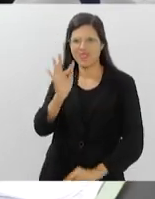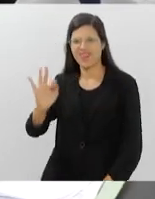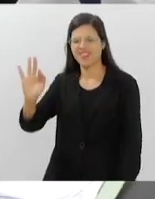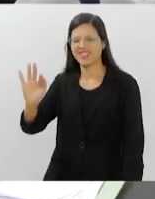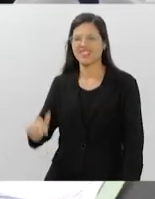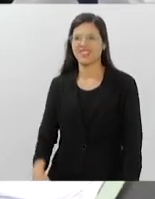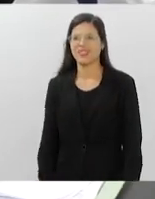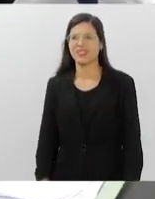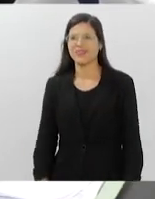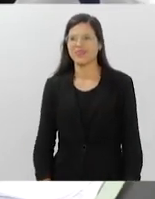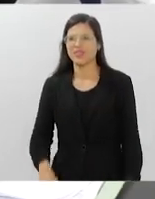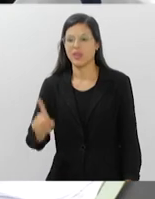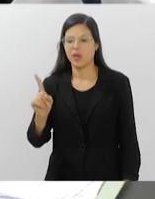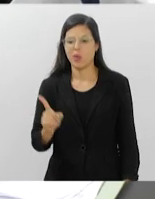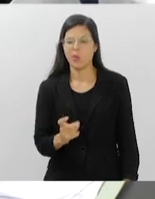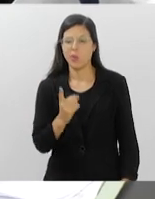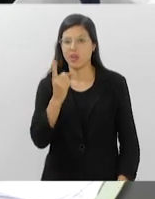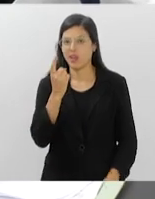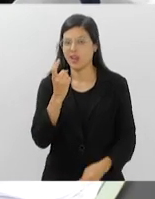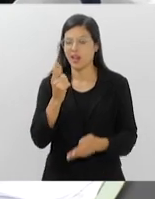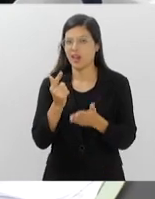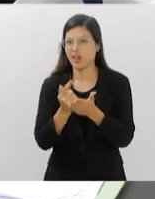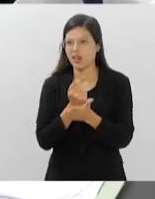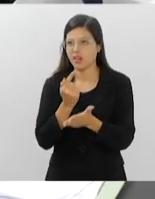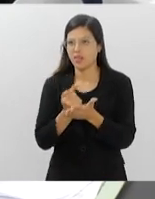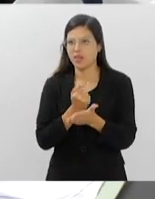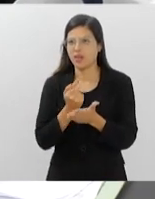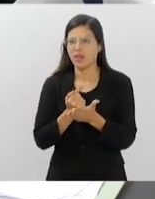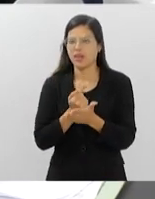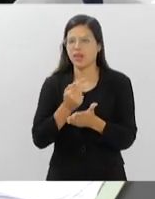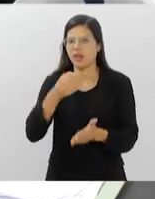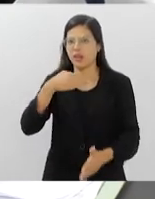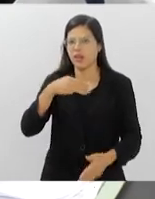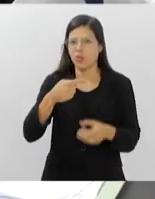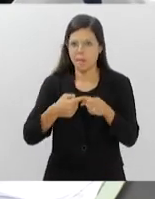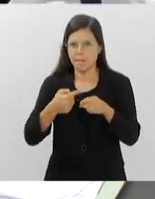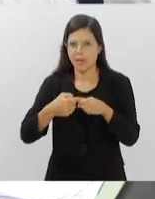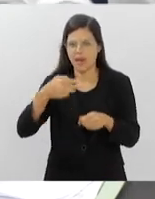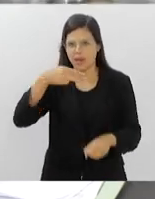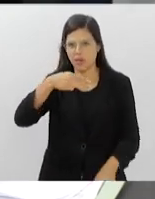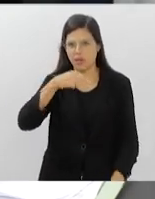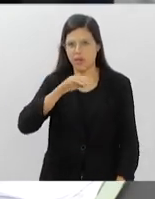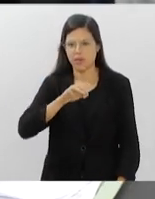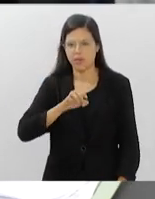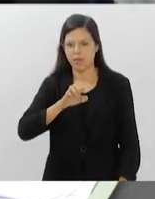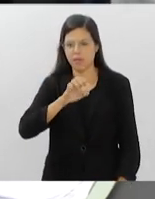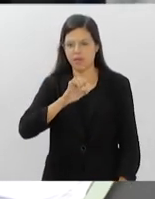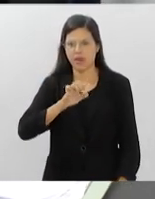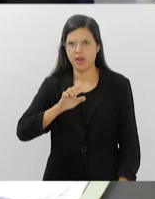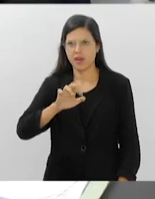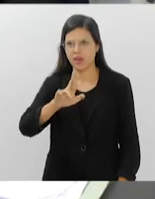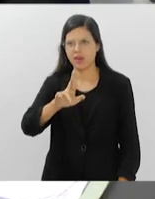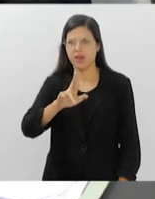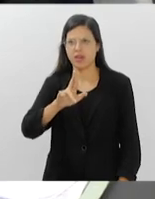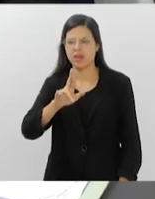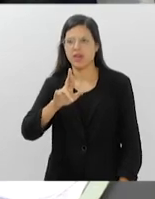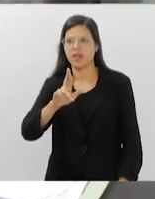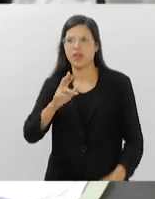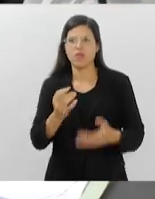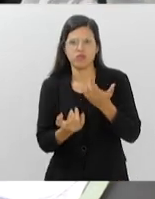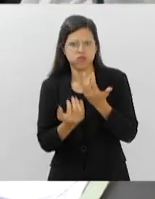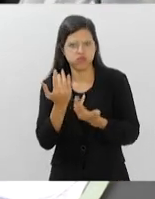É uma única livraria no bairro do Meier, que inclusive pegou fogo, uma livraria de rua que pegou fogo,